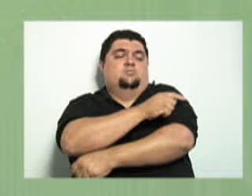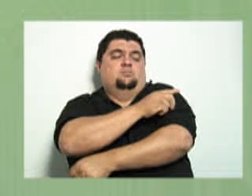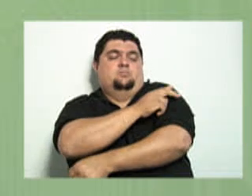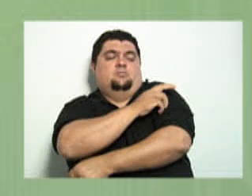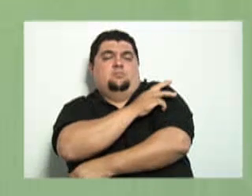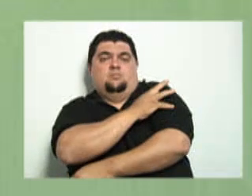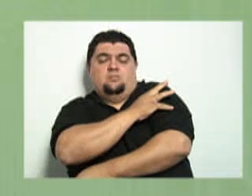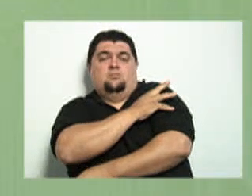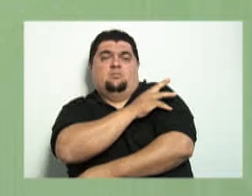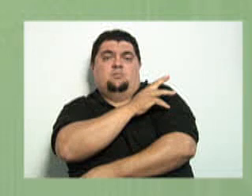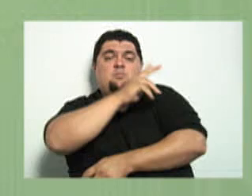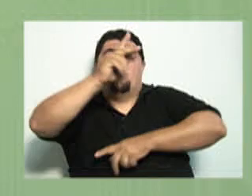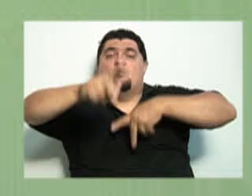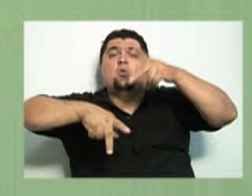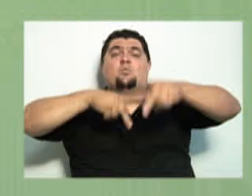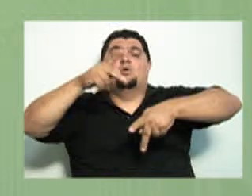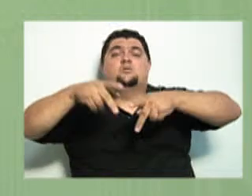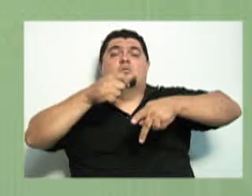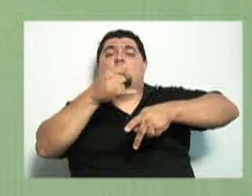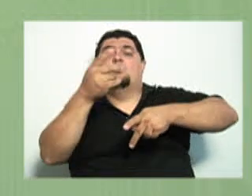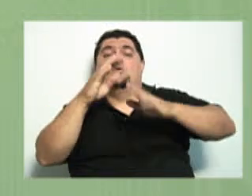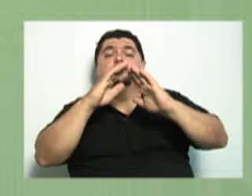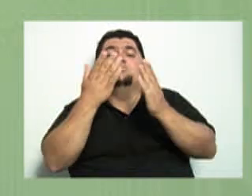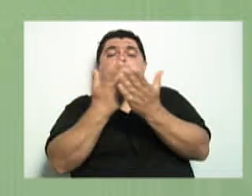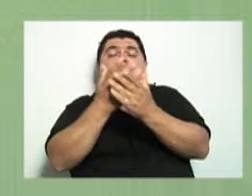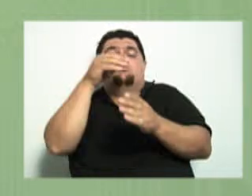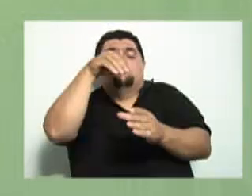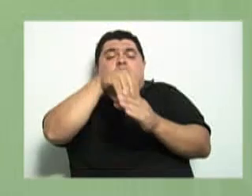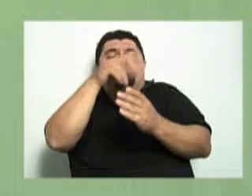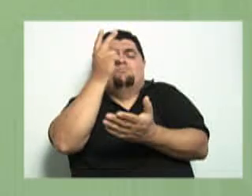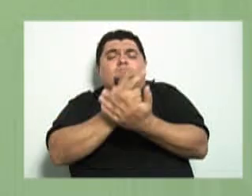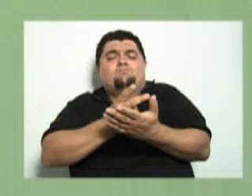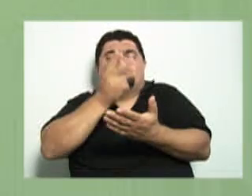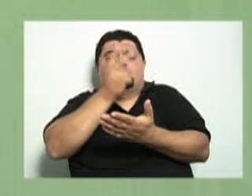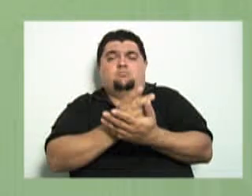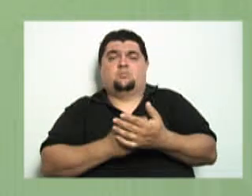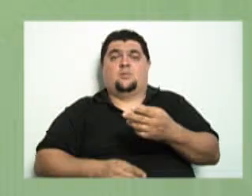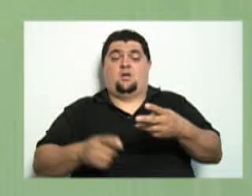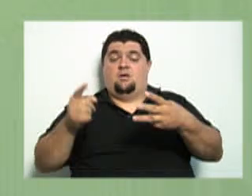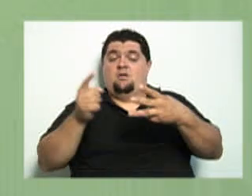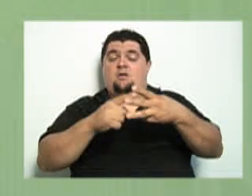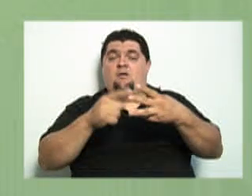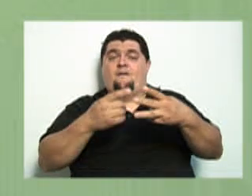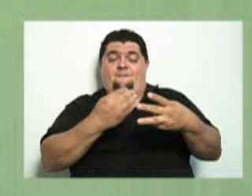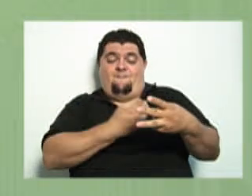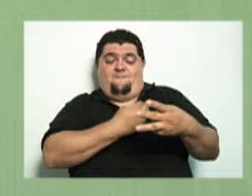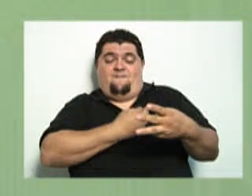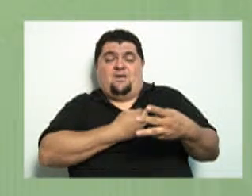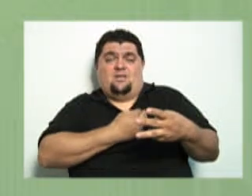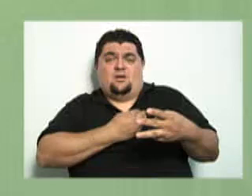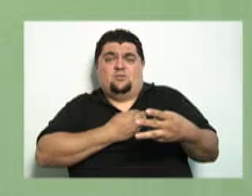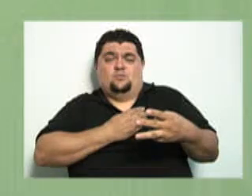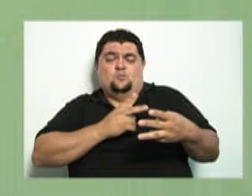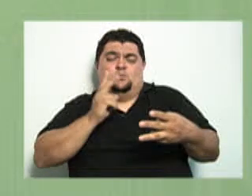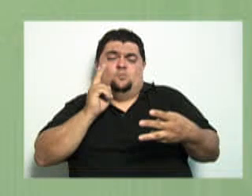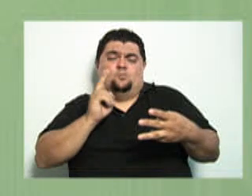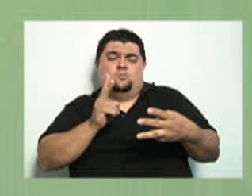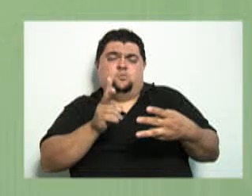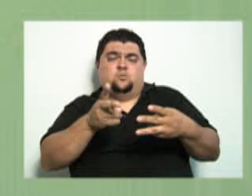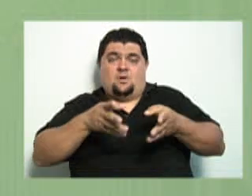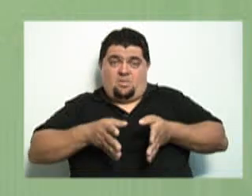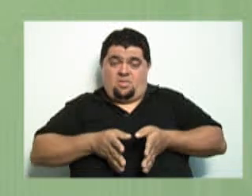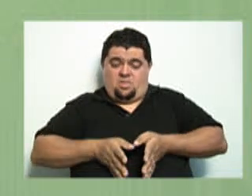uma população, quantos anos de escola a pessoa frequentou. A longevidade, que é medida pela expectativa de vida ao